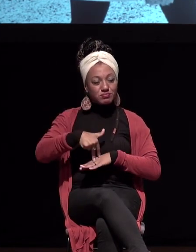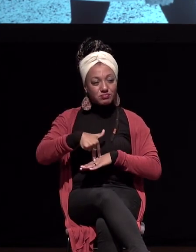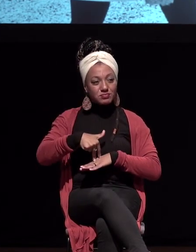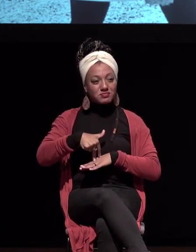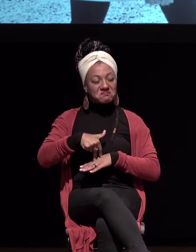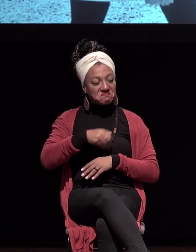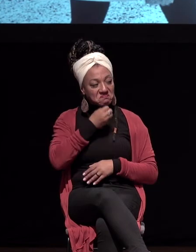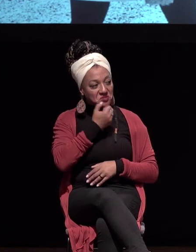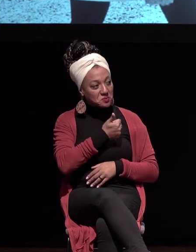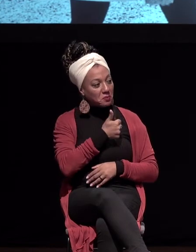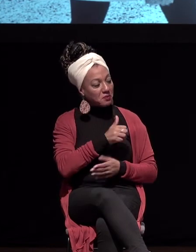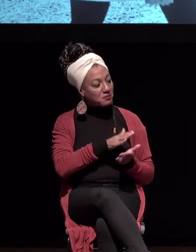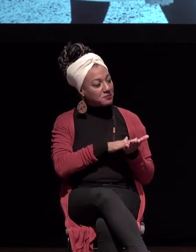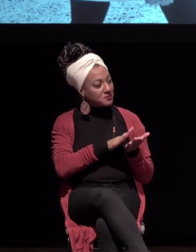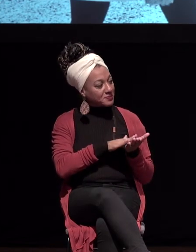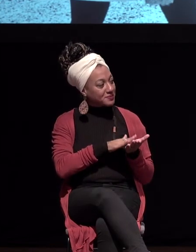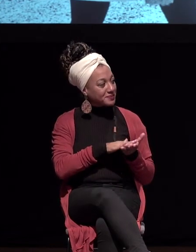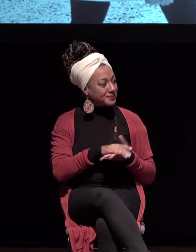muito bem.